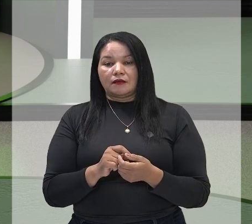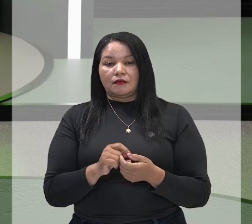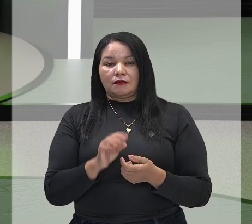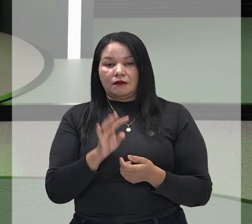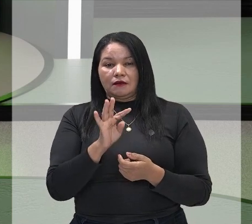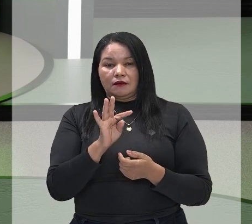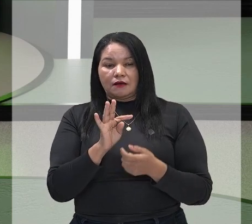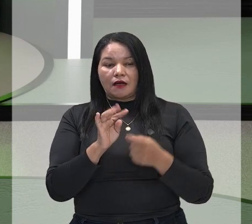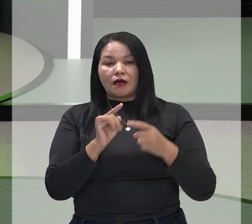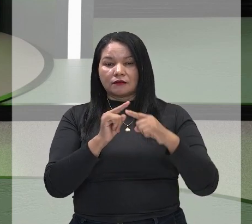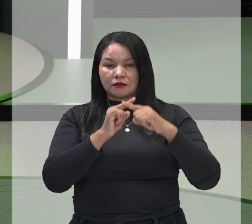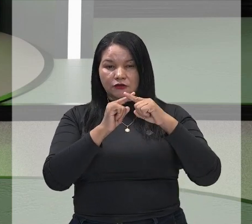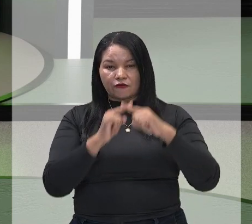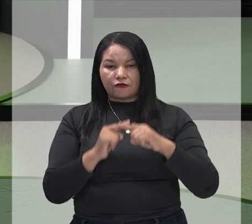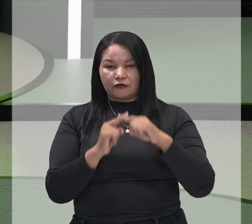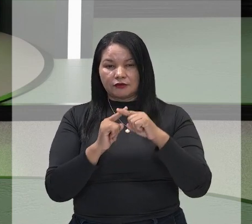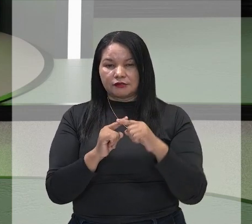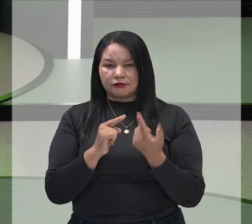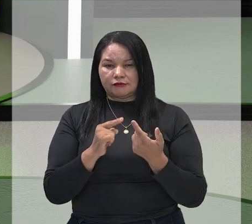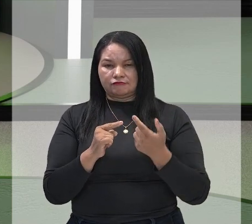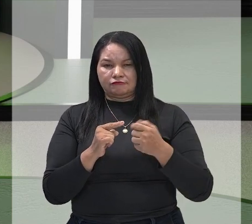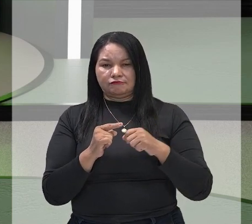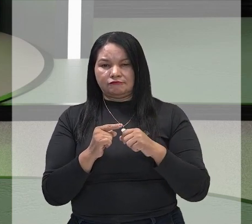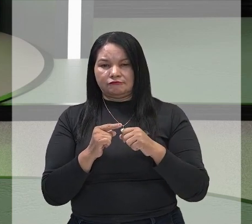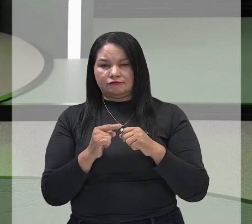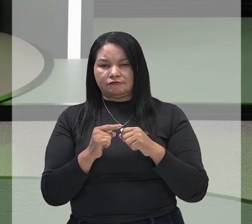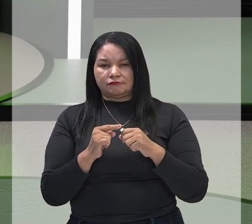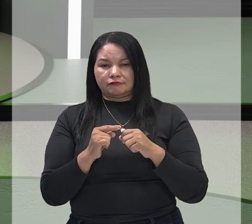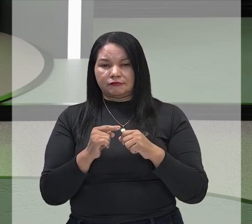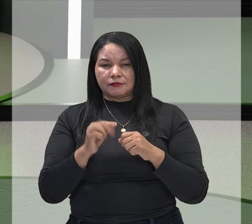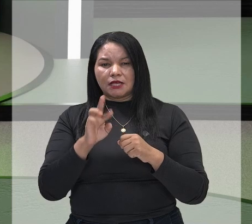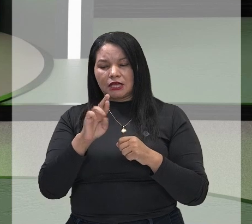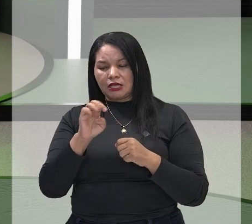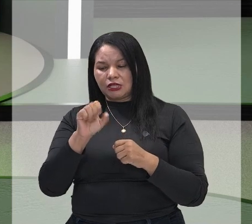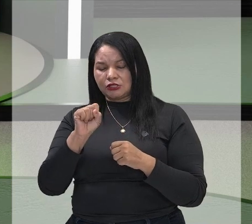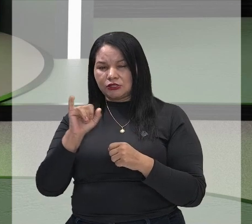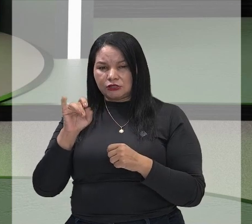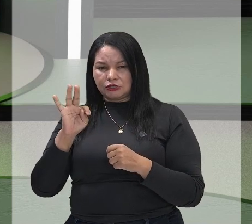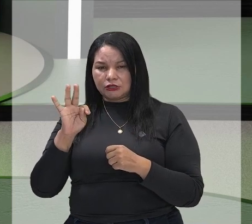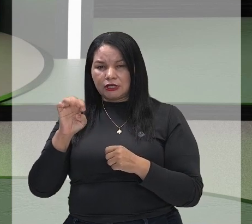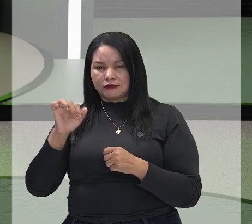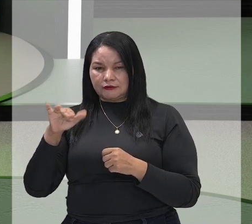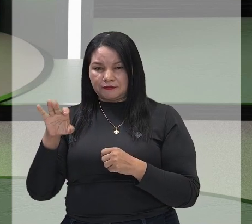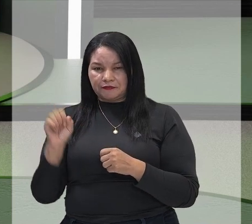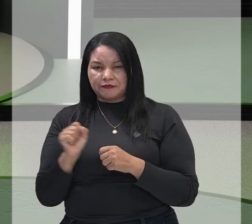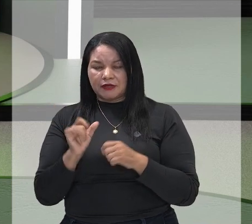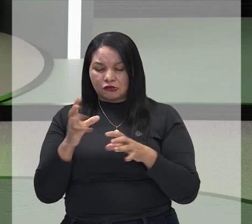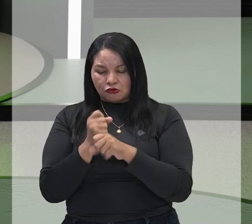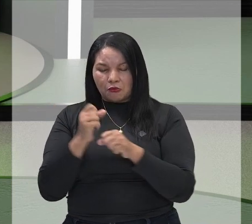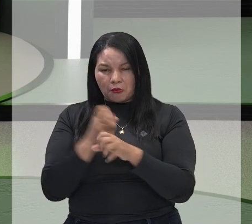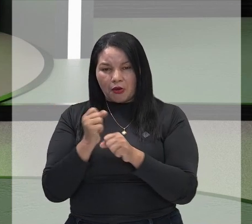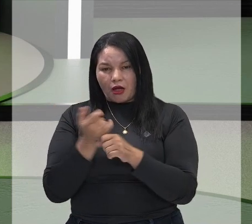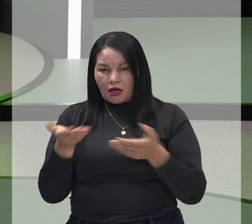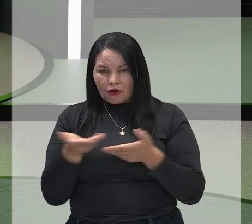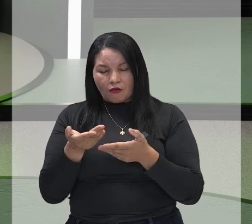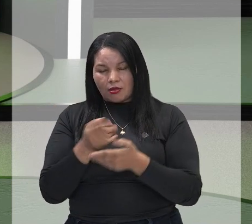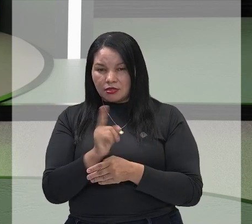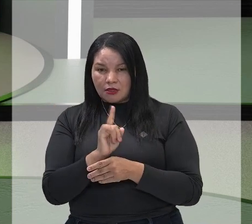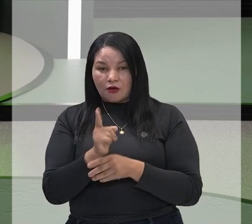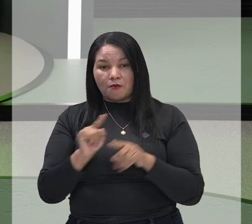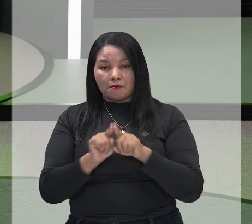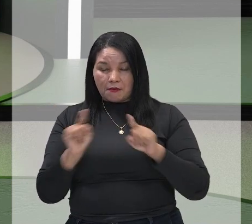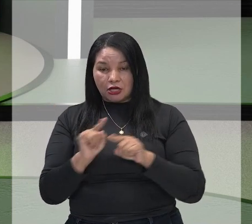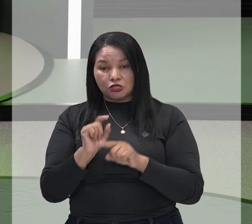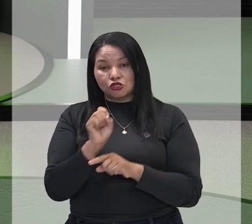vezes a corrente elétrica. Nós não vamos fazer cálculos sobre isso agora, mas é para você entender que mesmo temas, né, que